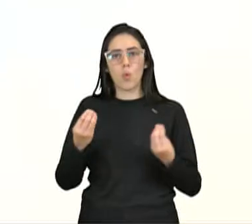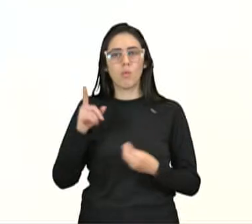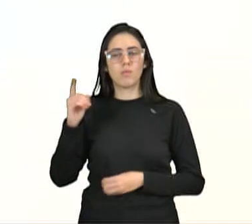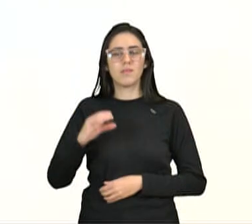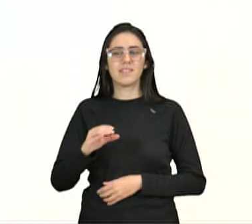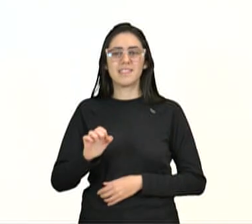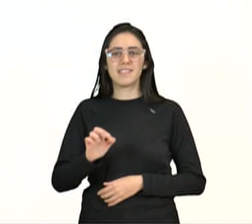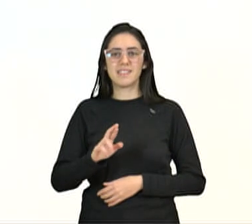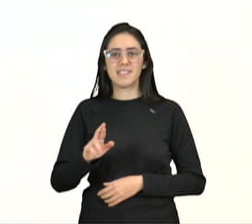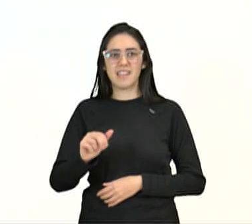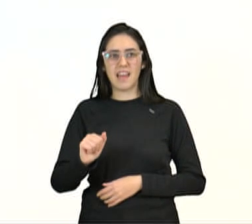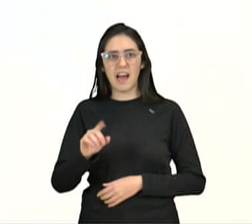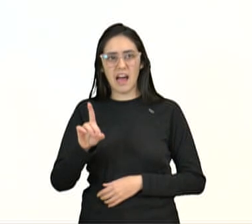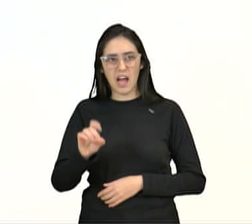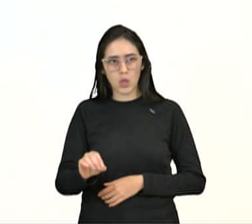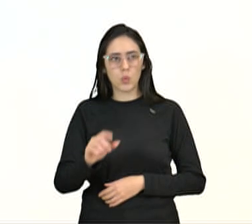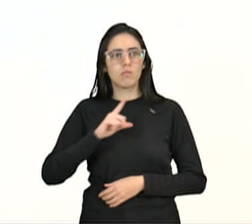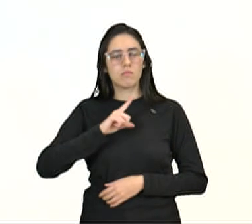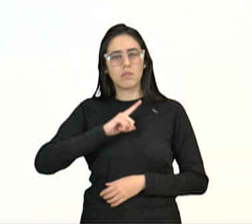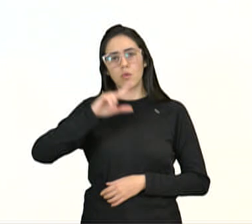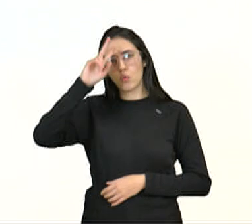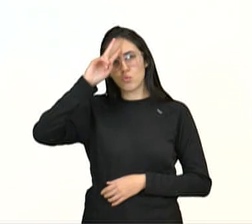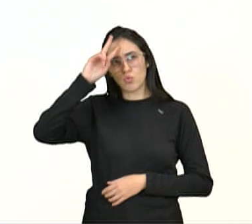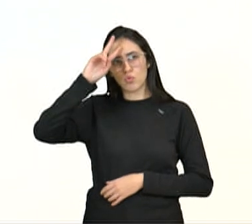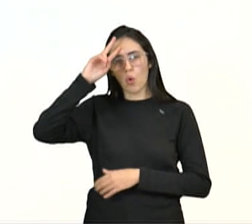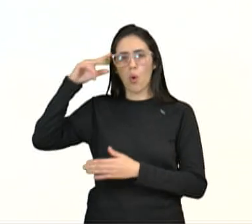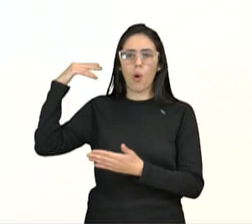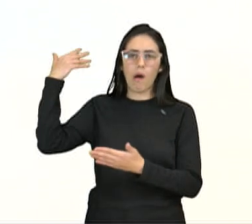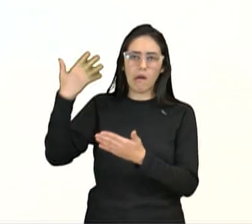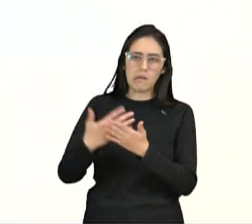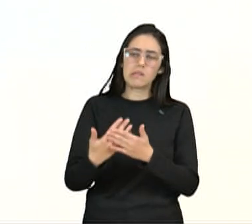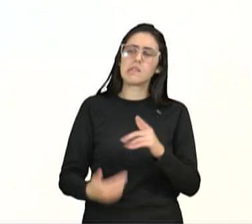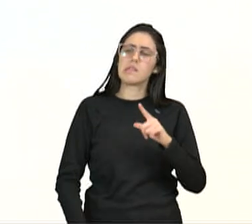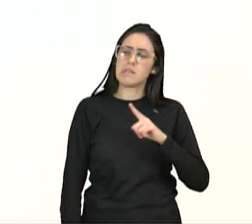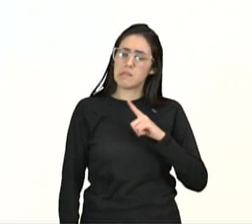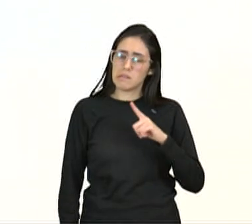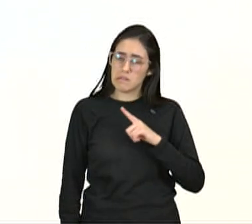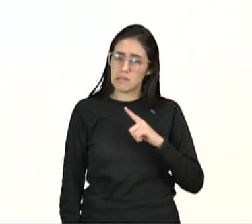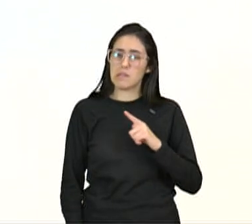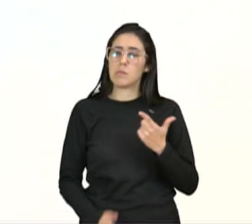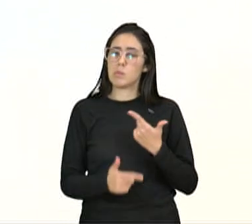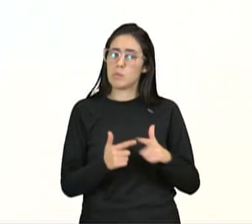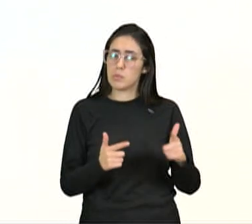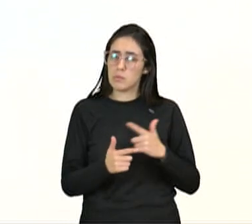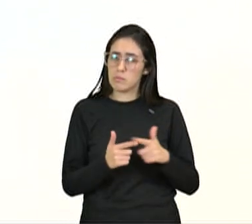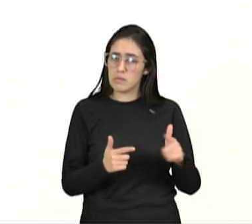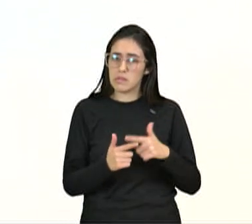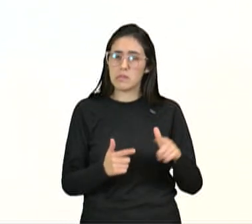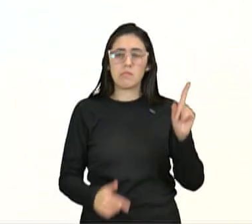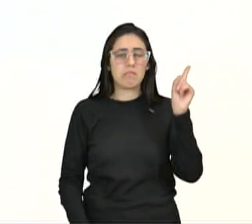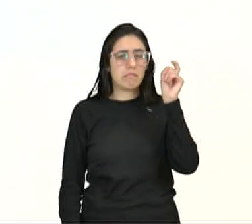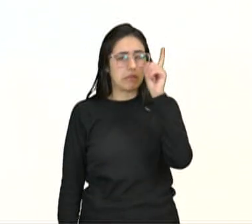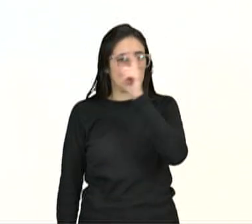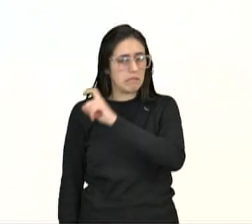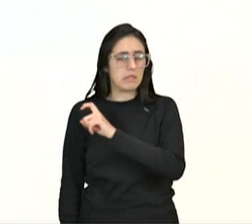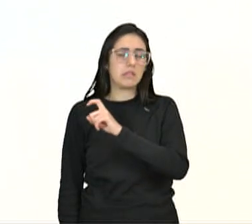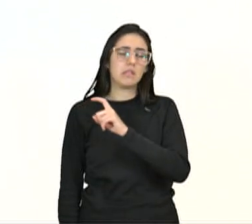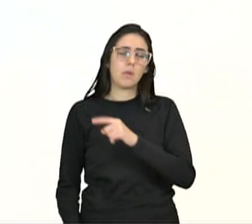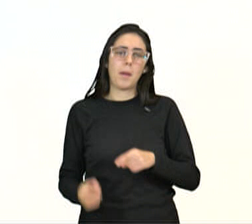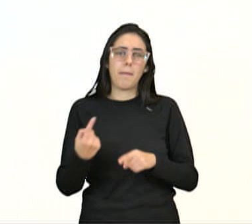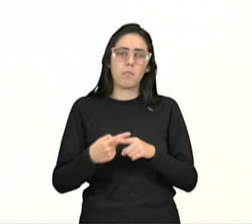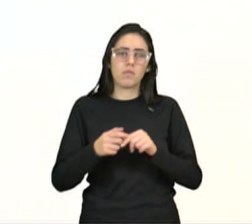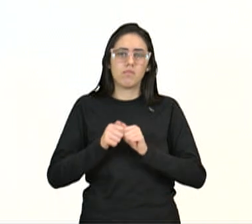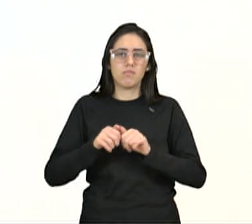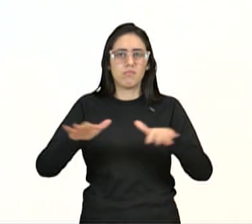Cerrado, que historicamente teve problemas em relação a toda essa ideia de expansão da fronteira